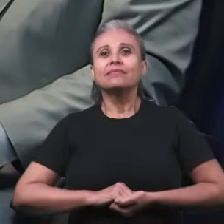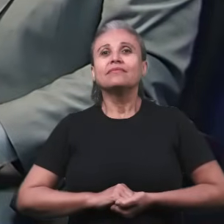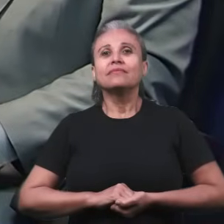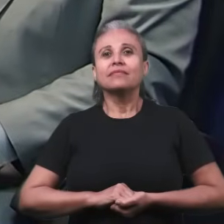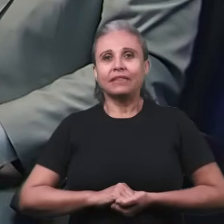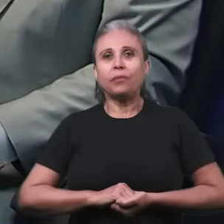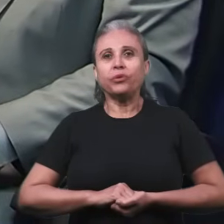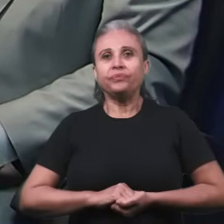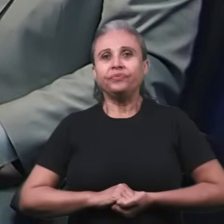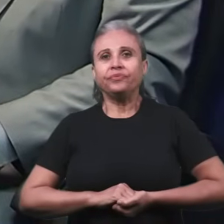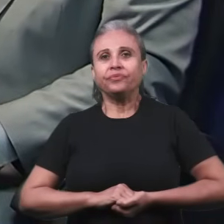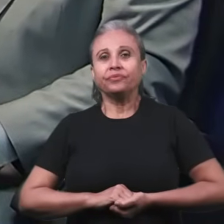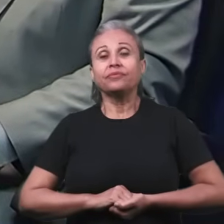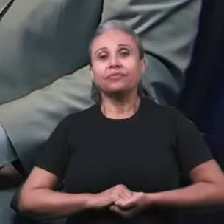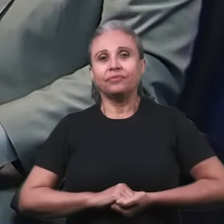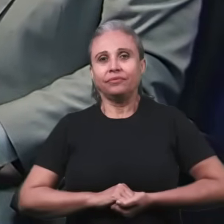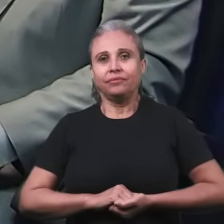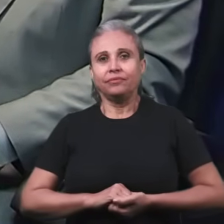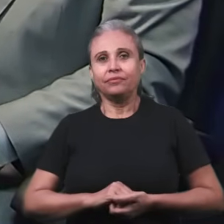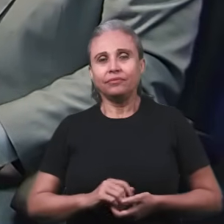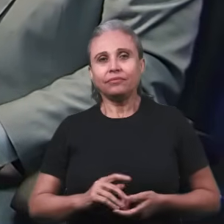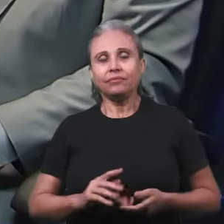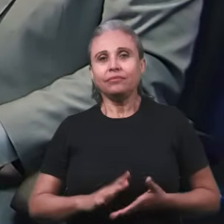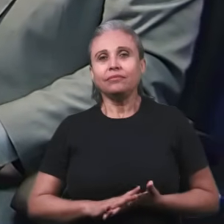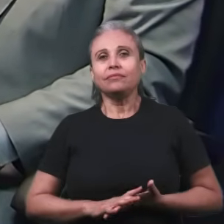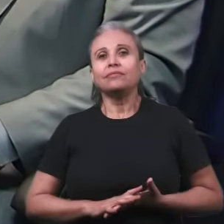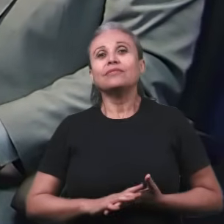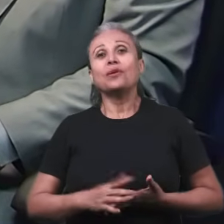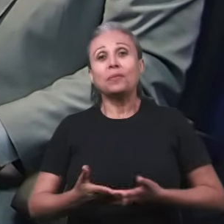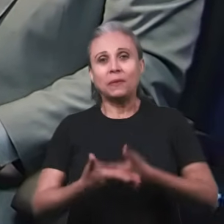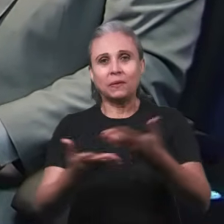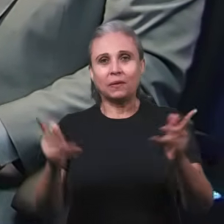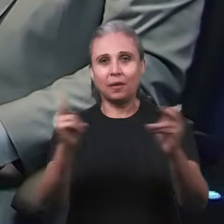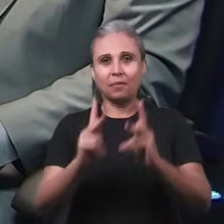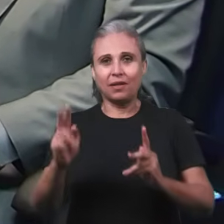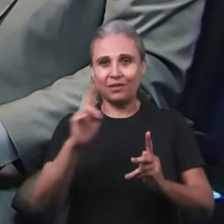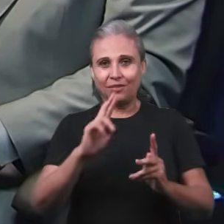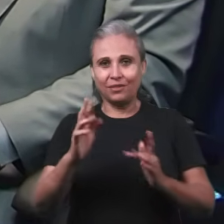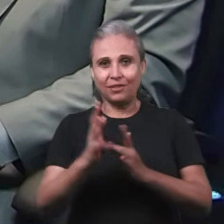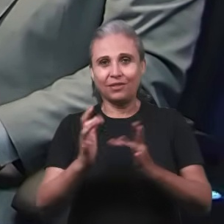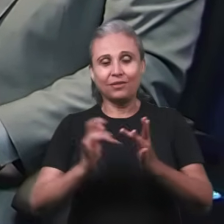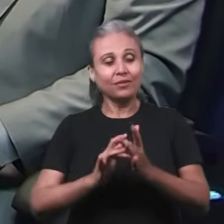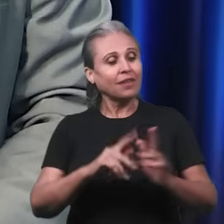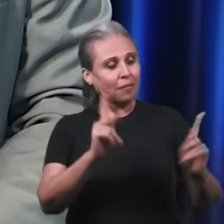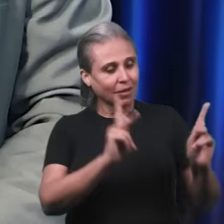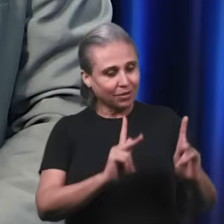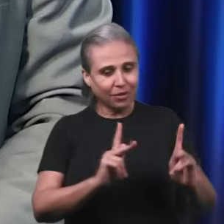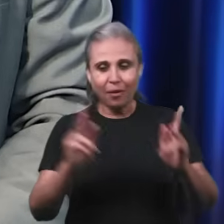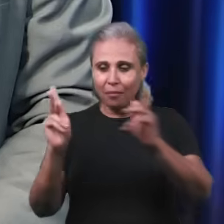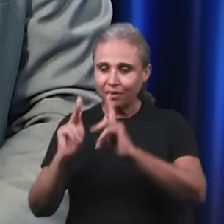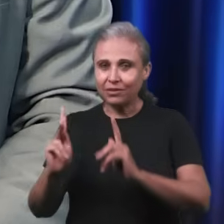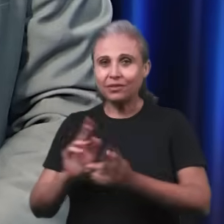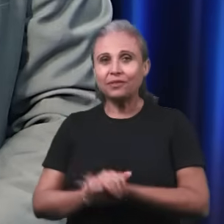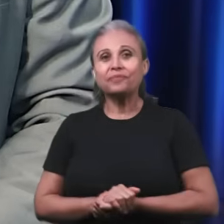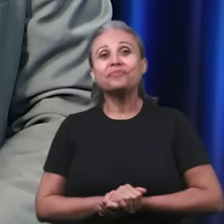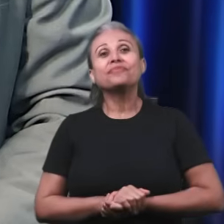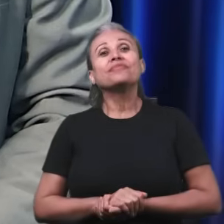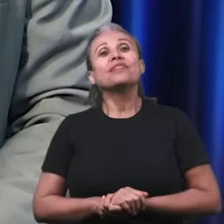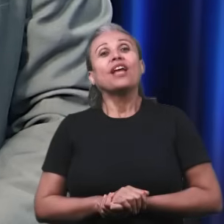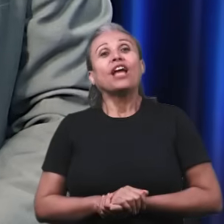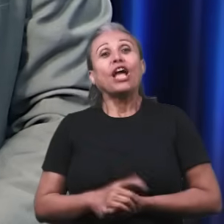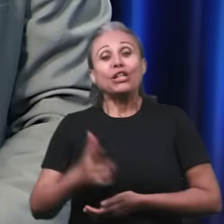Nós saudamos a todos com a paz do Senhor A Jesus. paz do Senhor. A paz do Paz do Senhor. Senhor. Glória a Glória a Deus. Jesus. Meus queridos, estamos